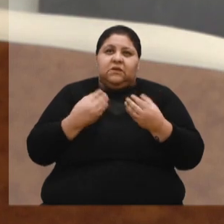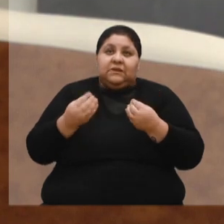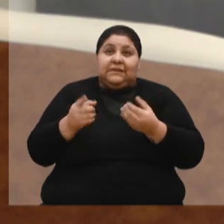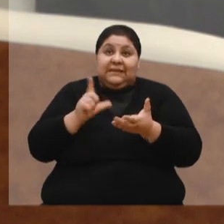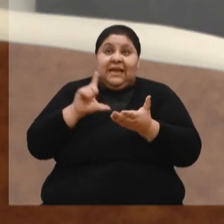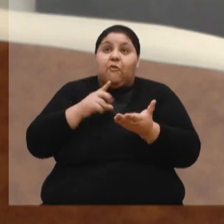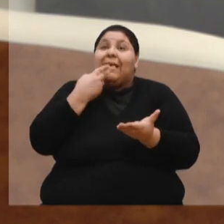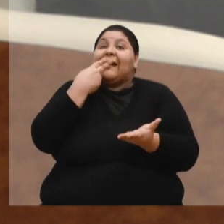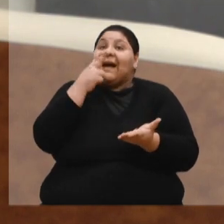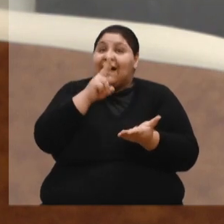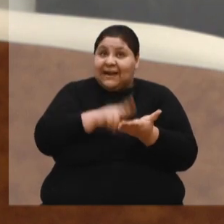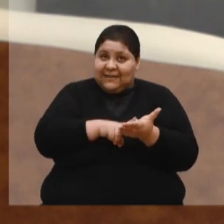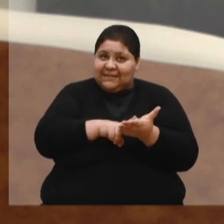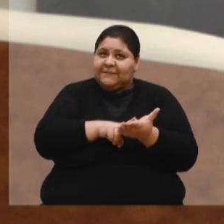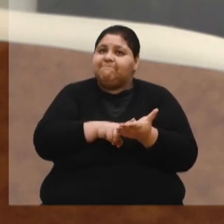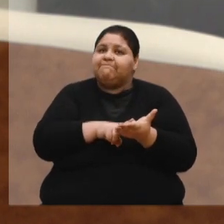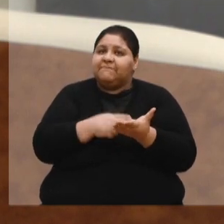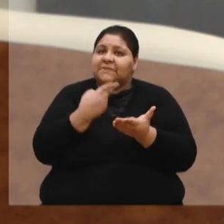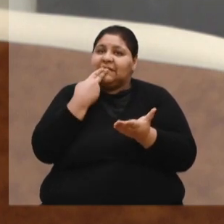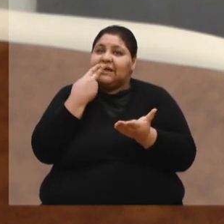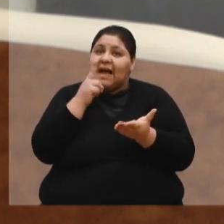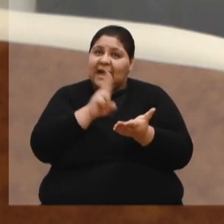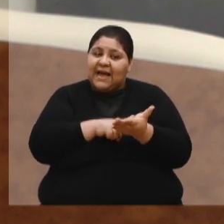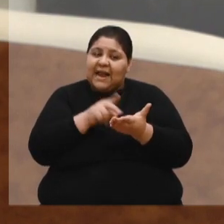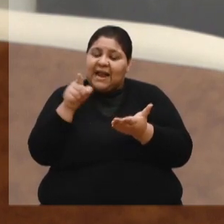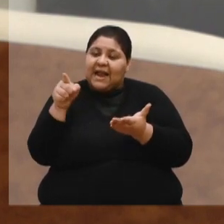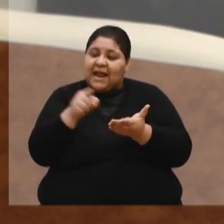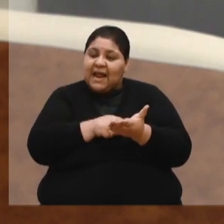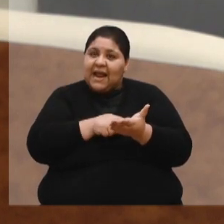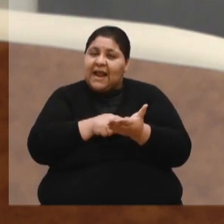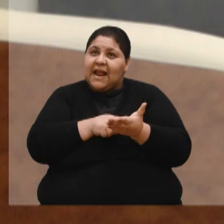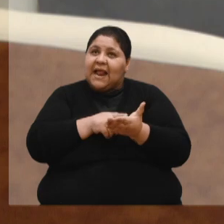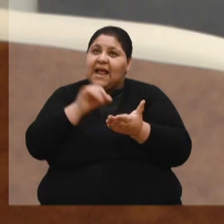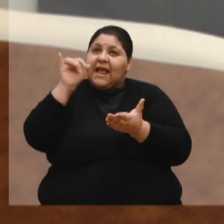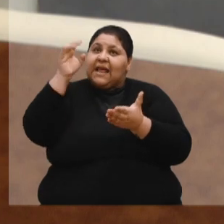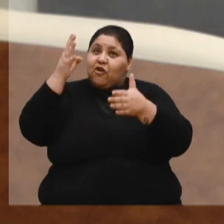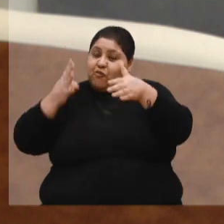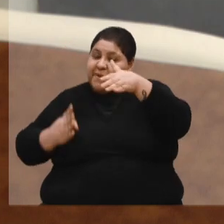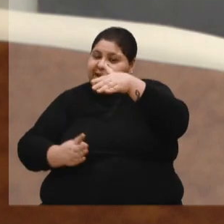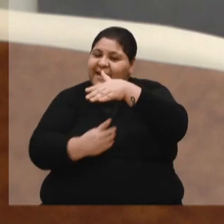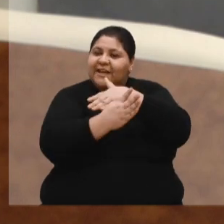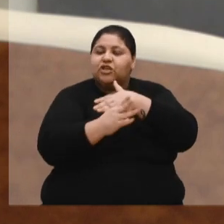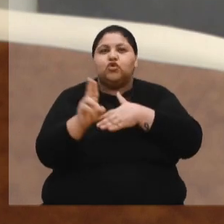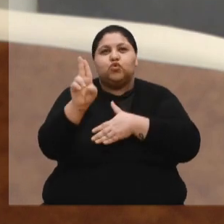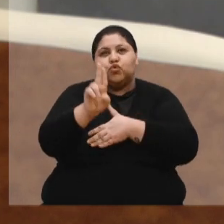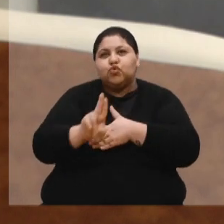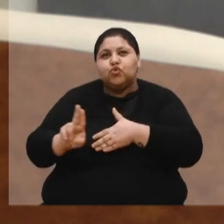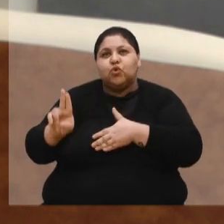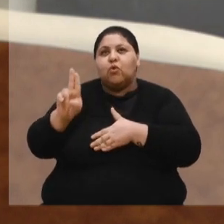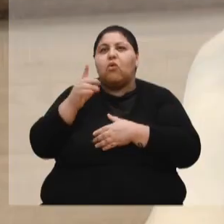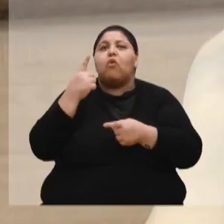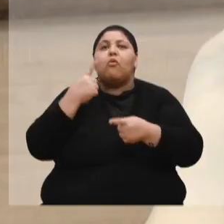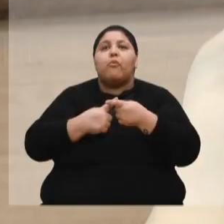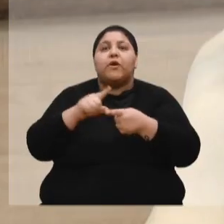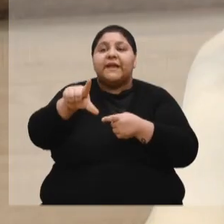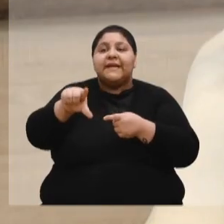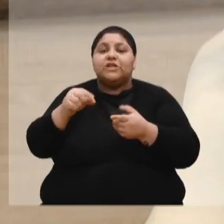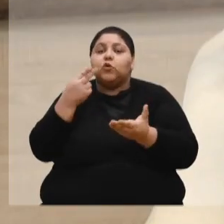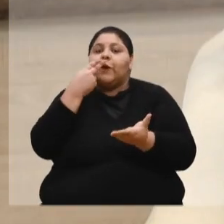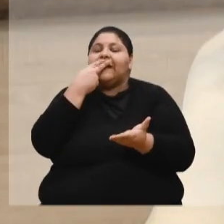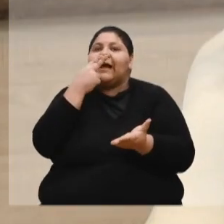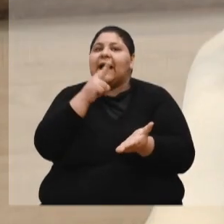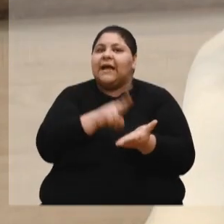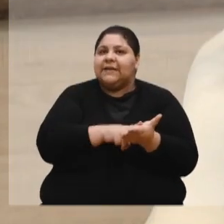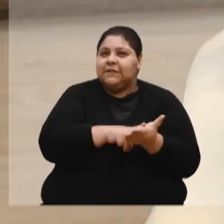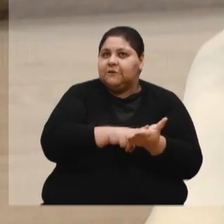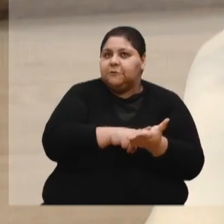uma carta. A carta é um gênero que o imigrante usou muito, Delcio. Por que a escolha da